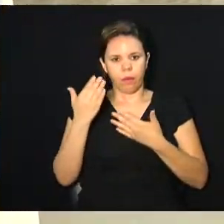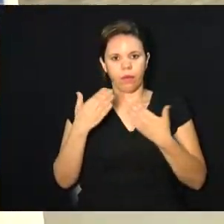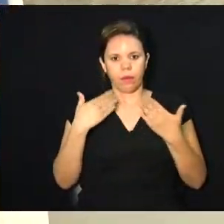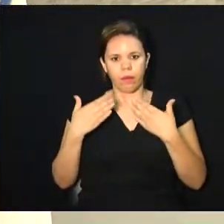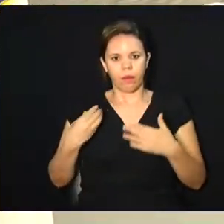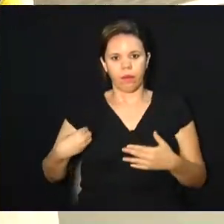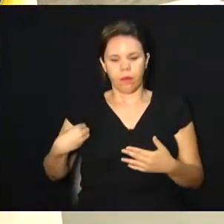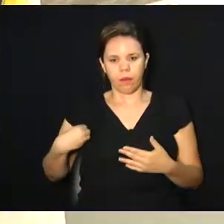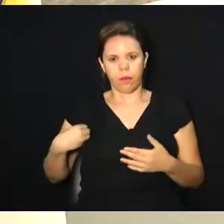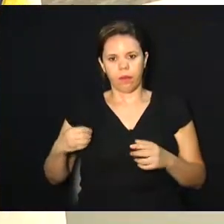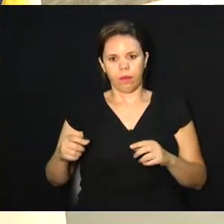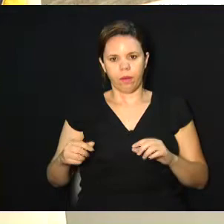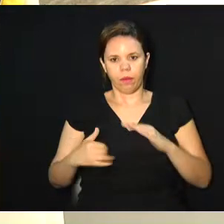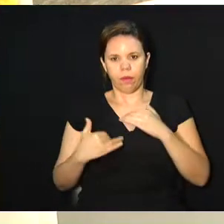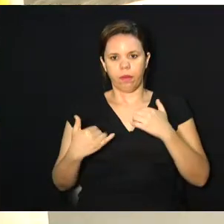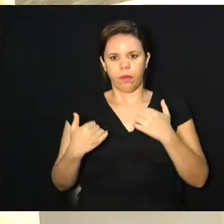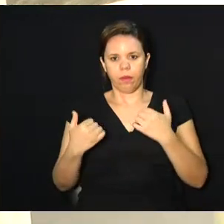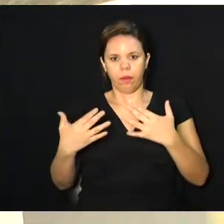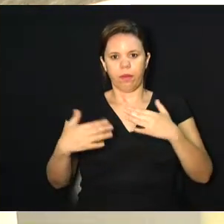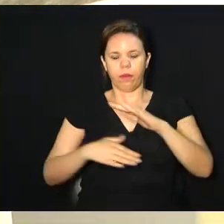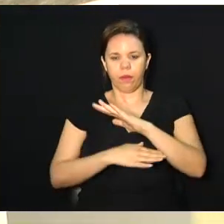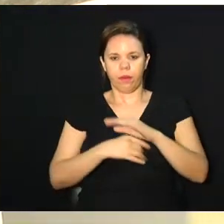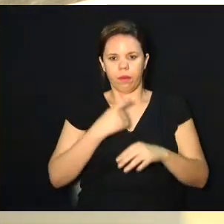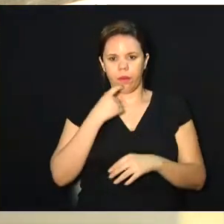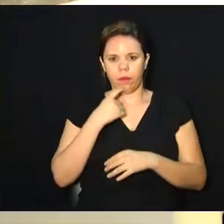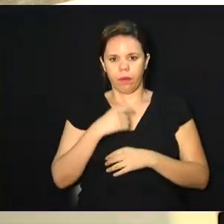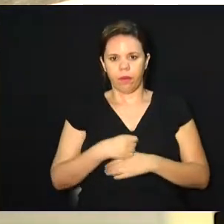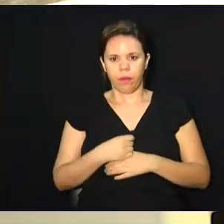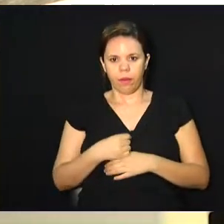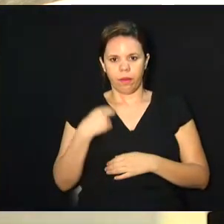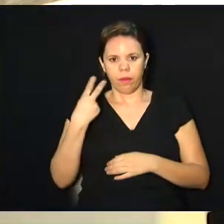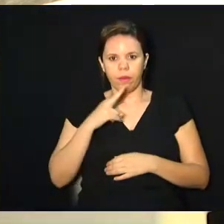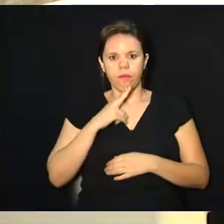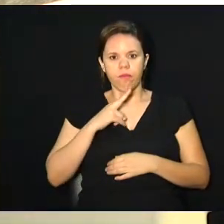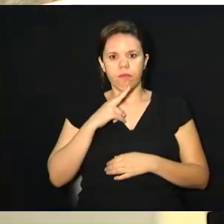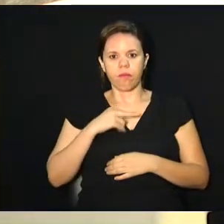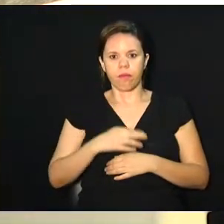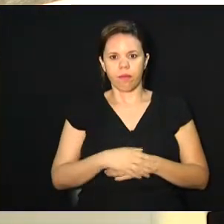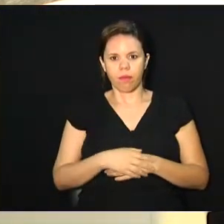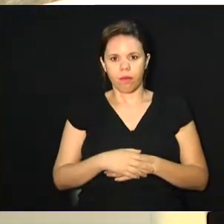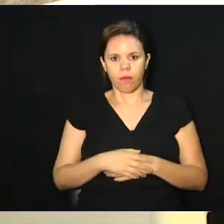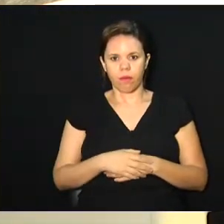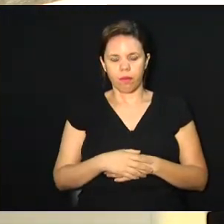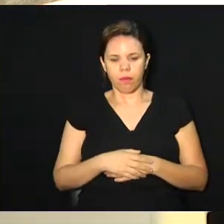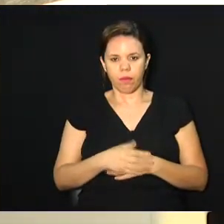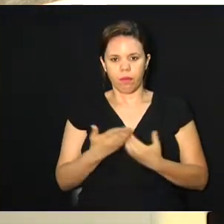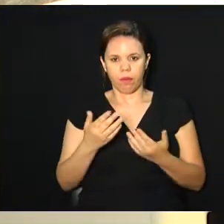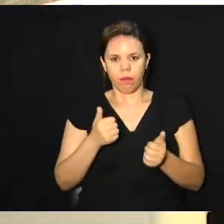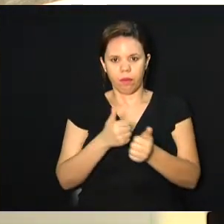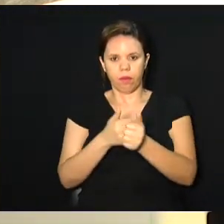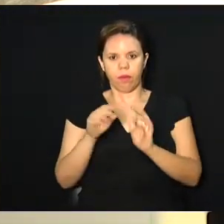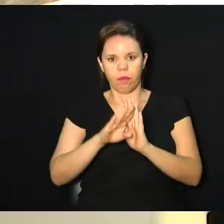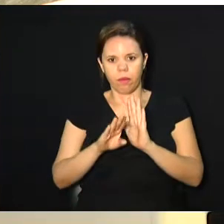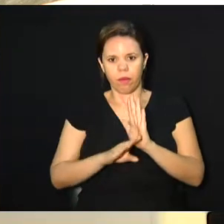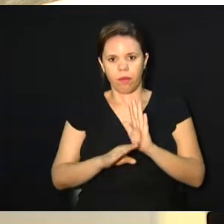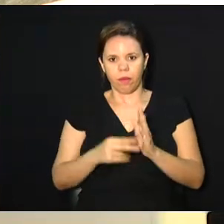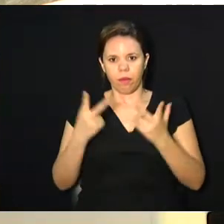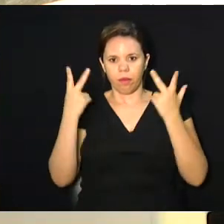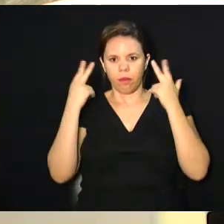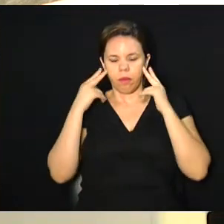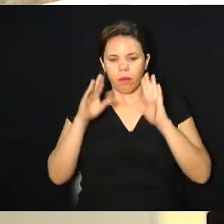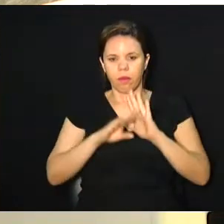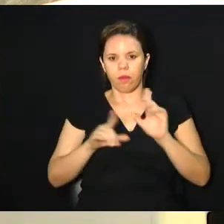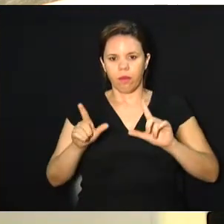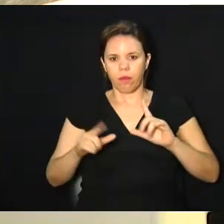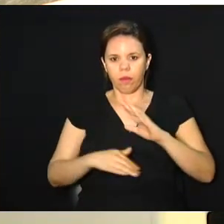ao vivo aqui no plenário da Câmara Municipal de Campinas com o vereador Nelson Osseri. Agora você segue com a programação normal da